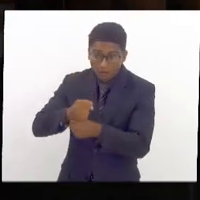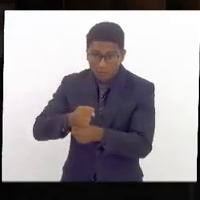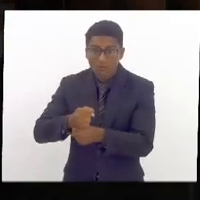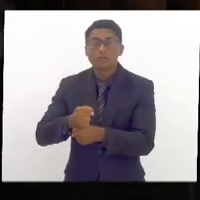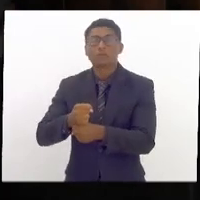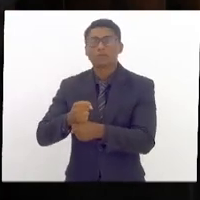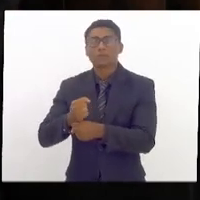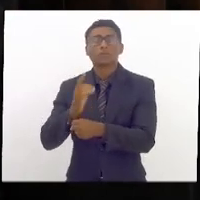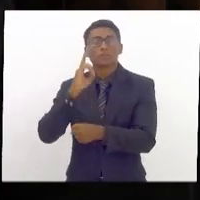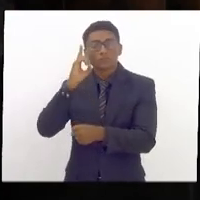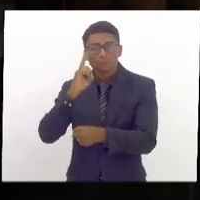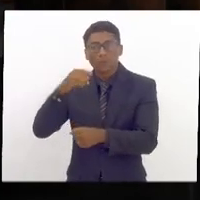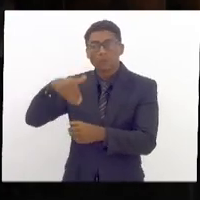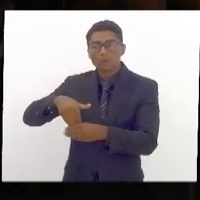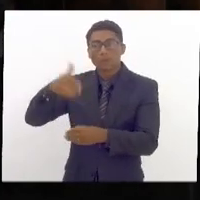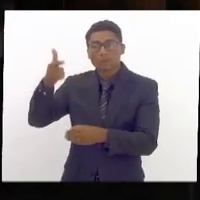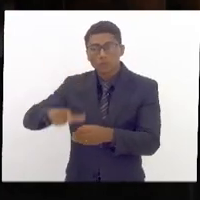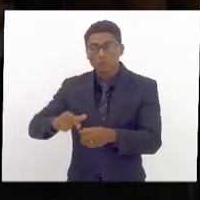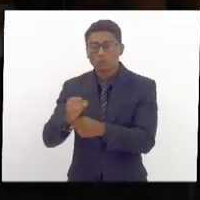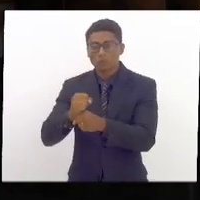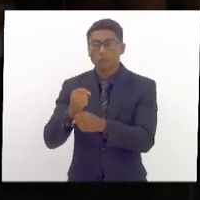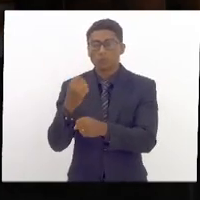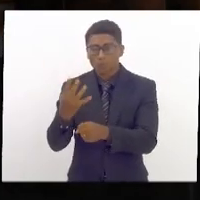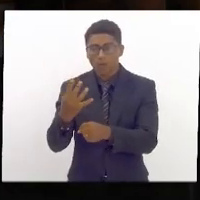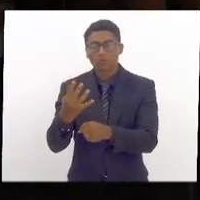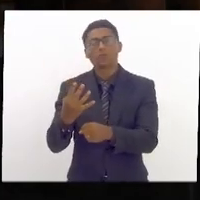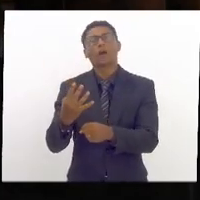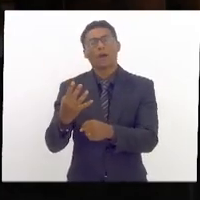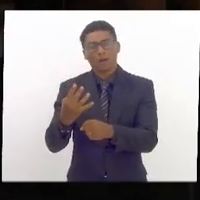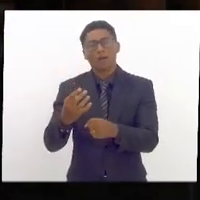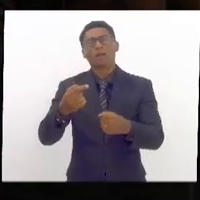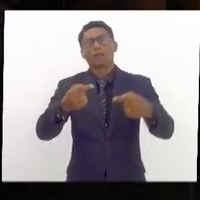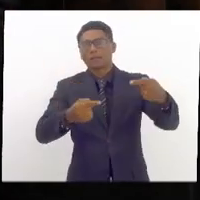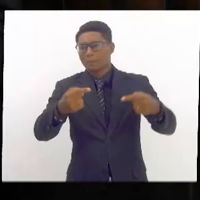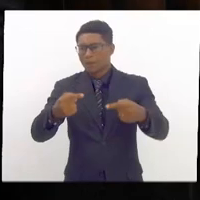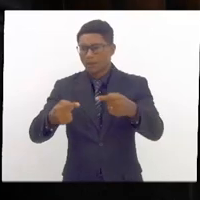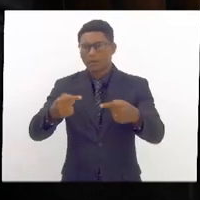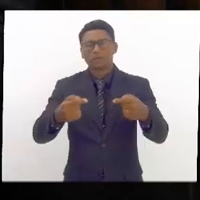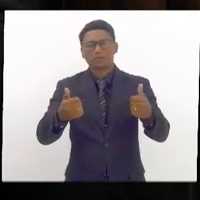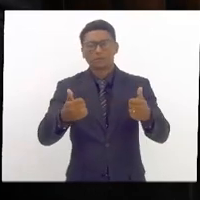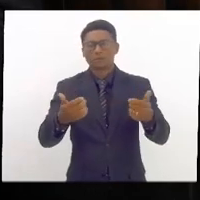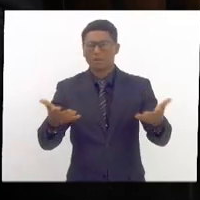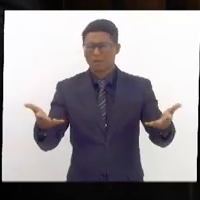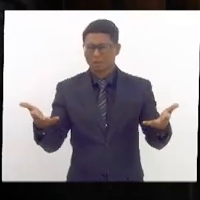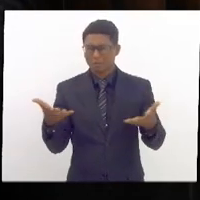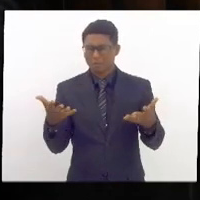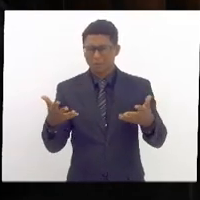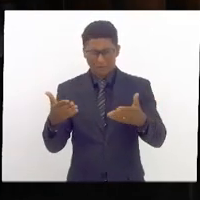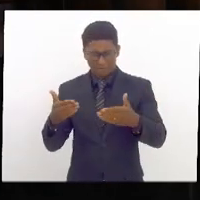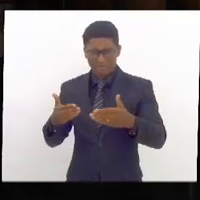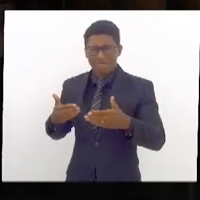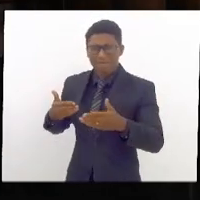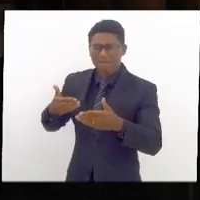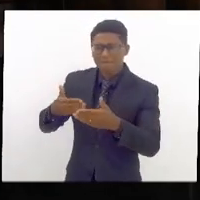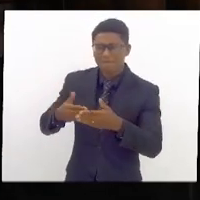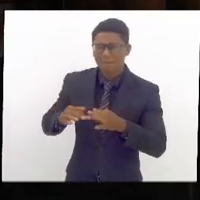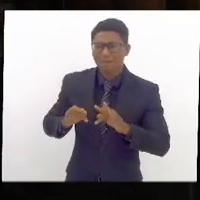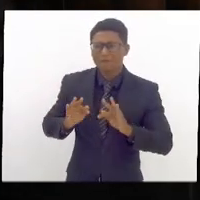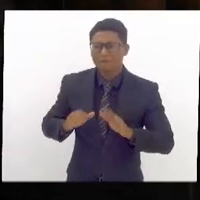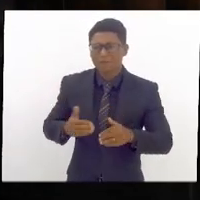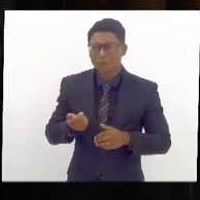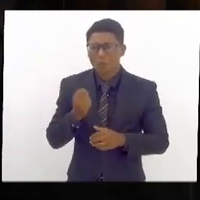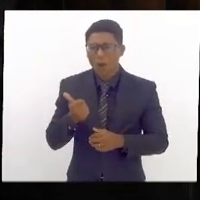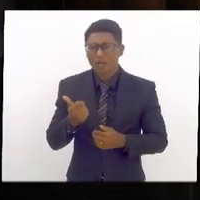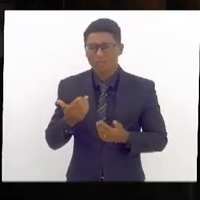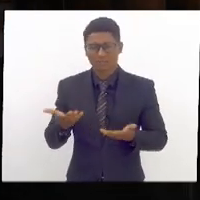o teor de uma proposta como essa. Mas nos estertores, no final da legislatura, não me parece também o tempo e o timing